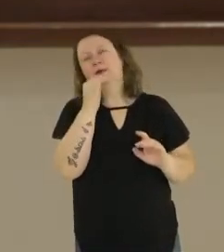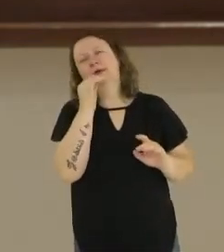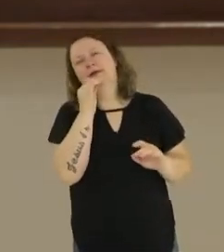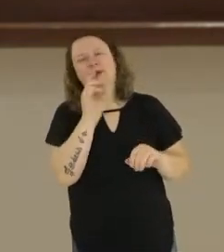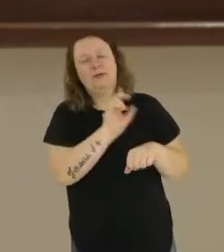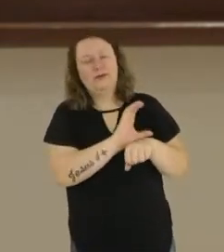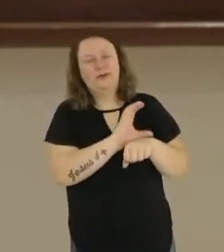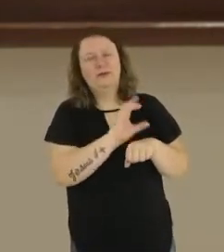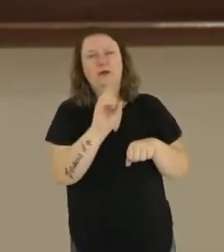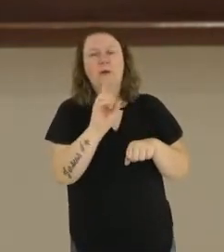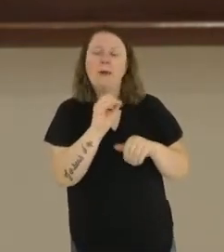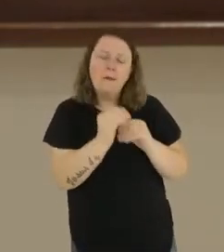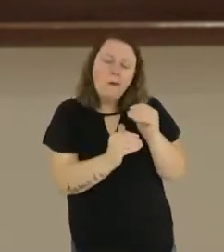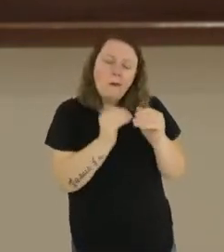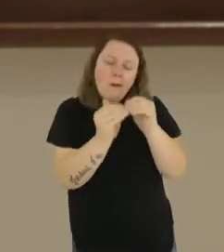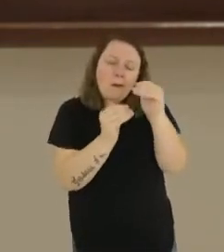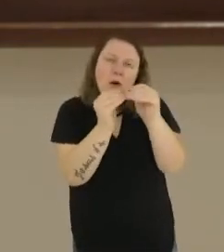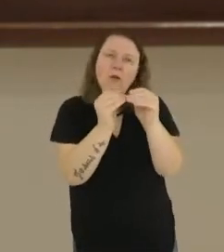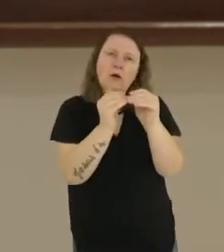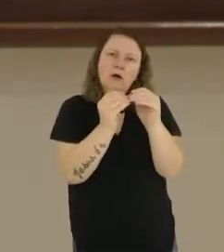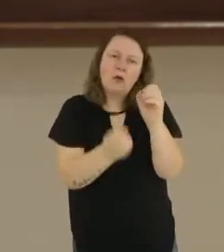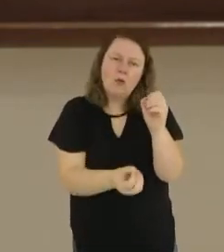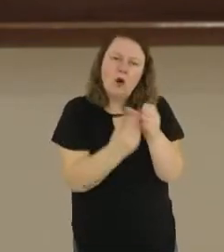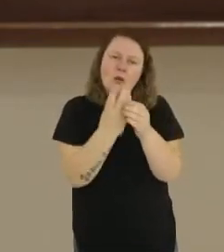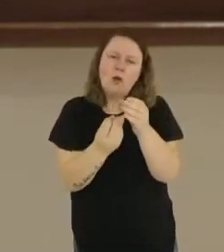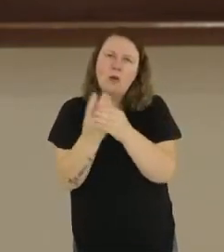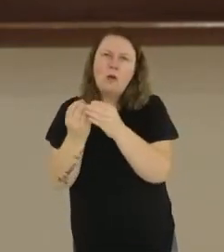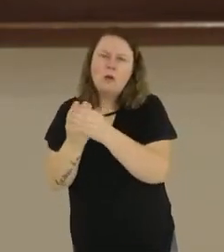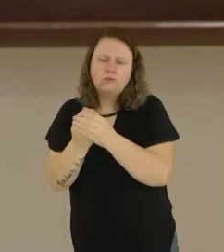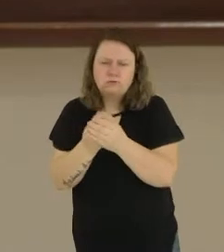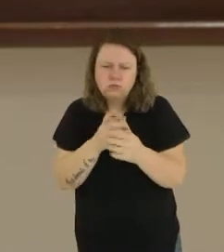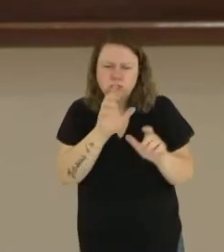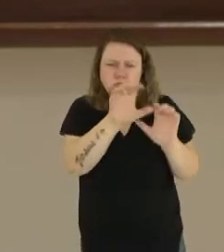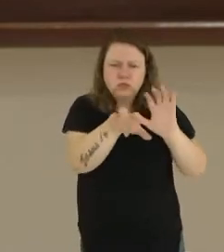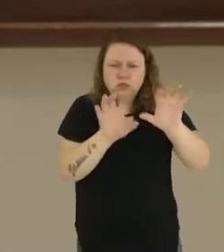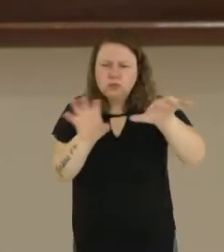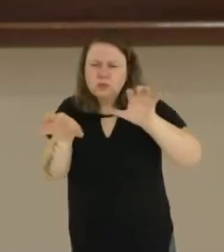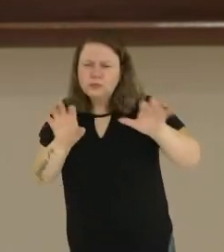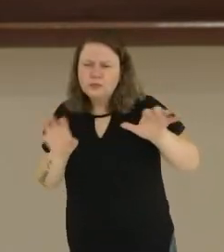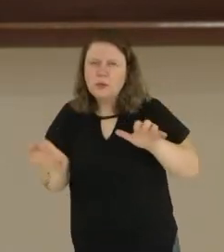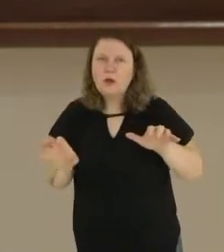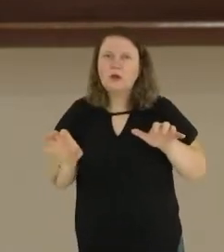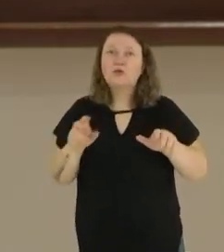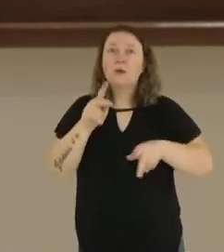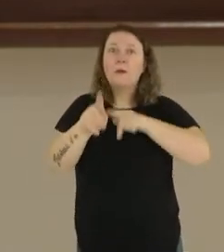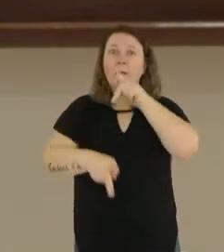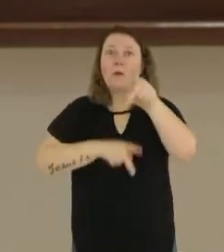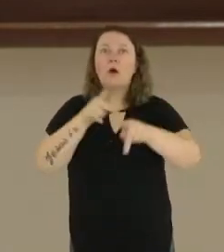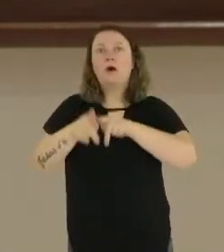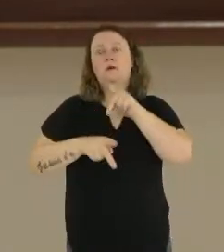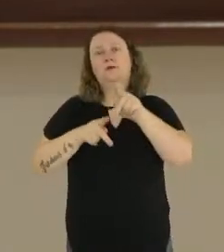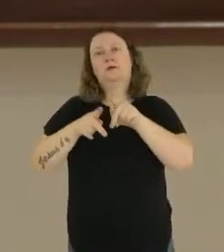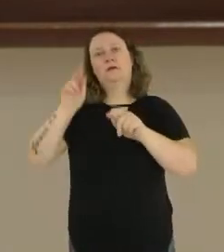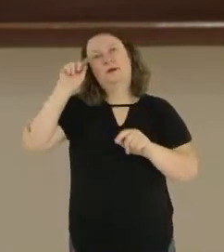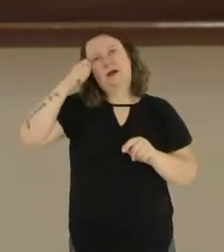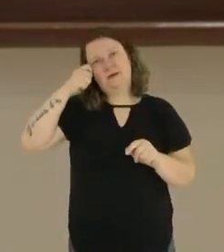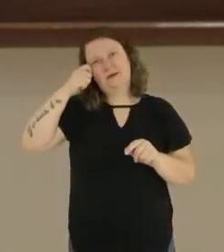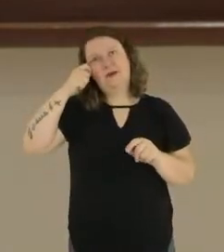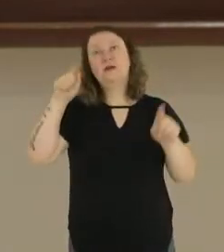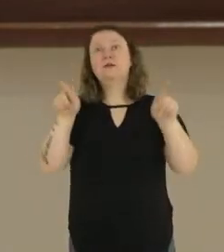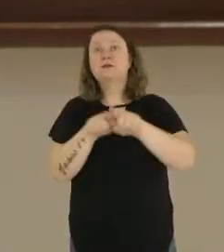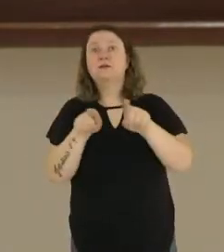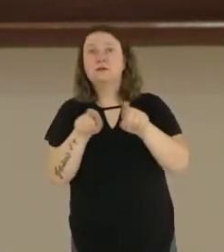nosso país, muito, né, da questão dos povos indígenas. E ainda, inicialmente, no processo